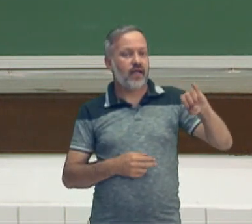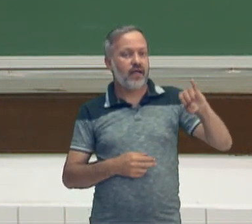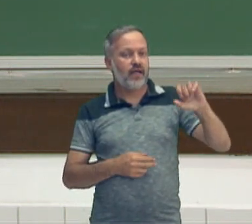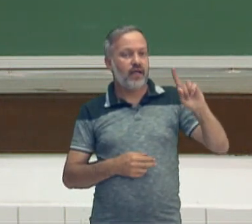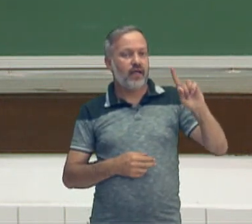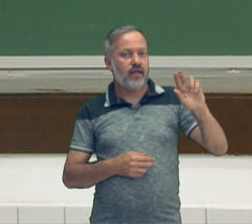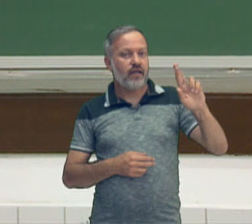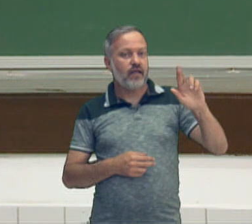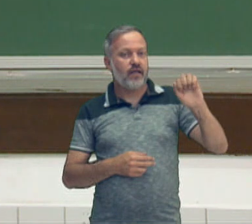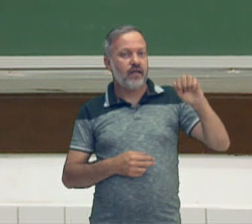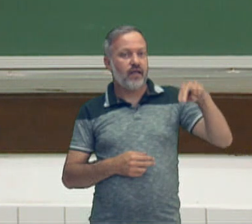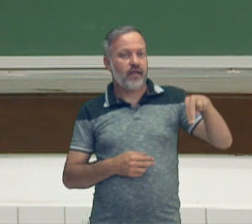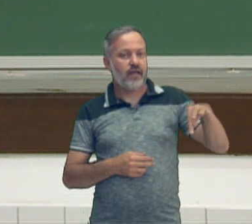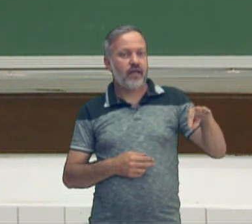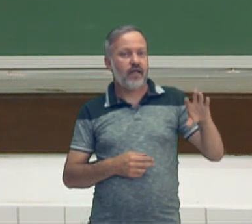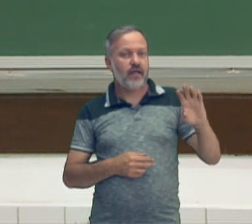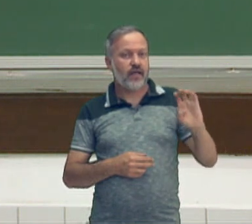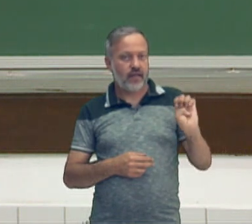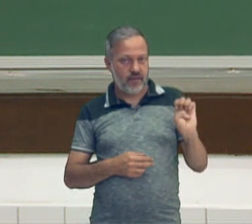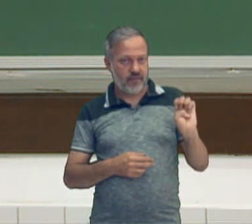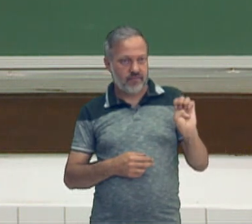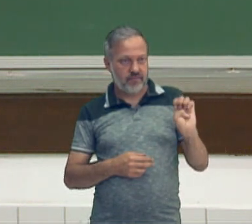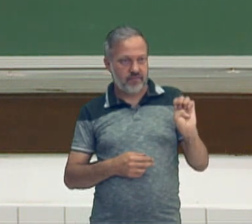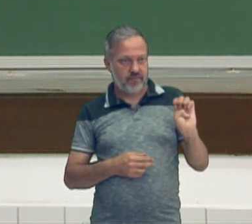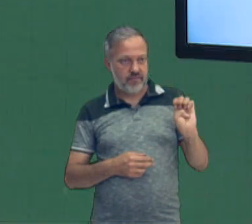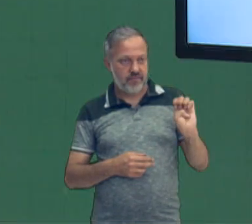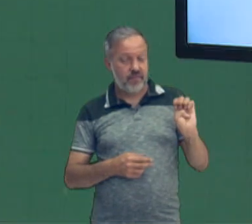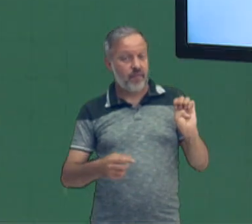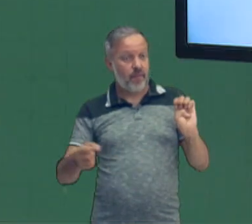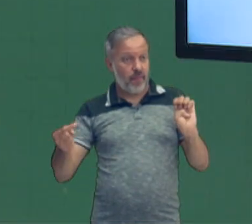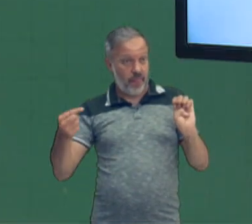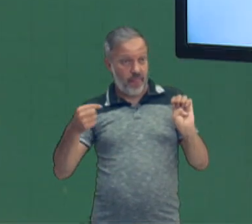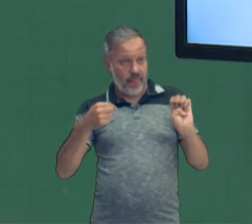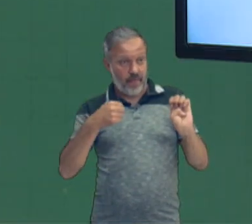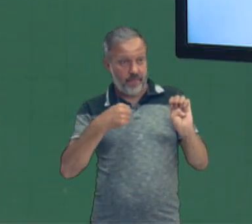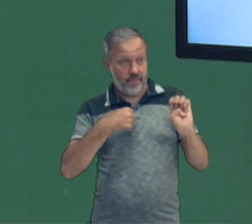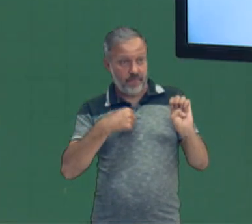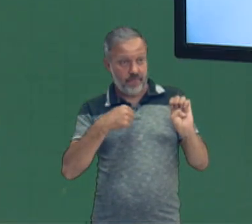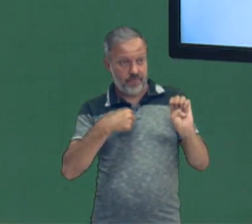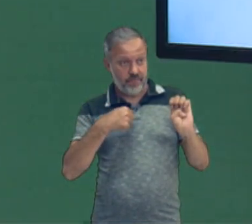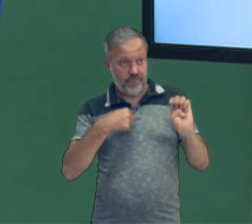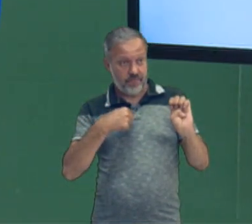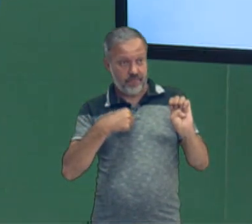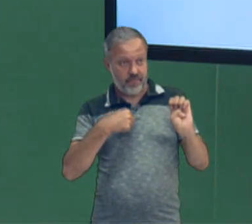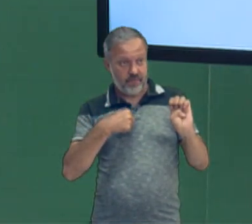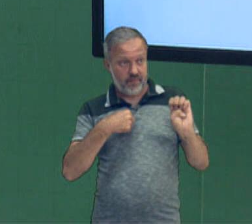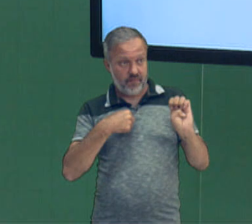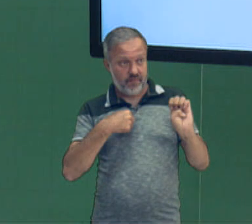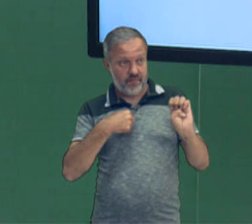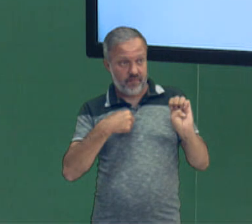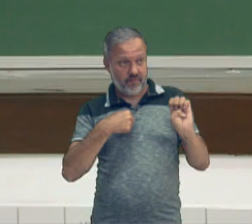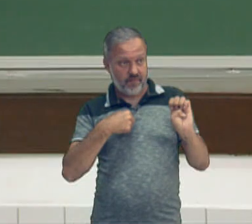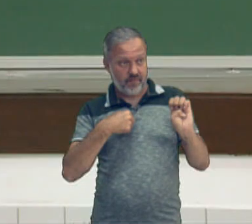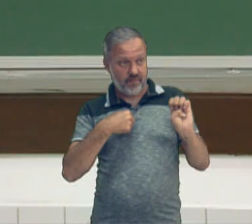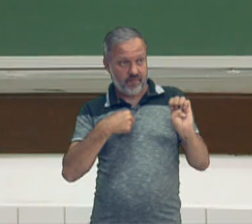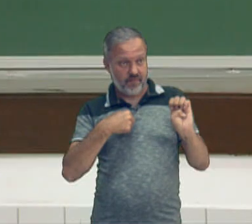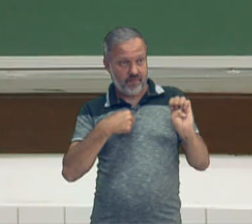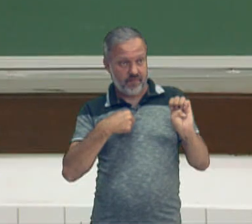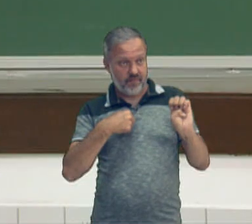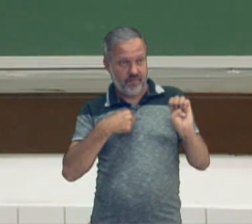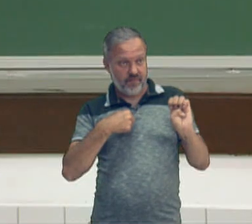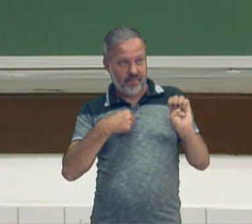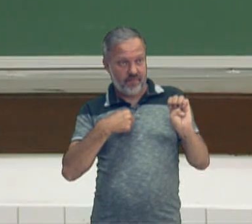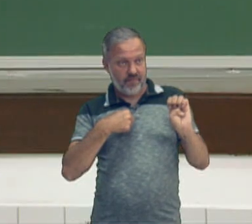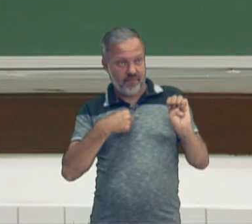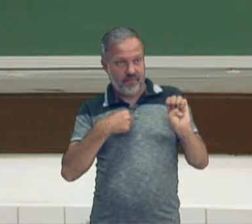Muito bem. Se você falou que eu sou um imigrante, você está errado. Se você falou que eu sou um emigrante, você está errado